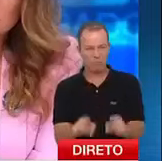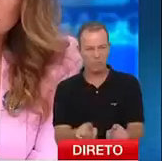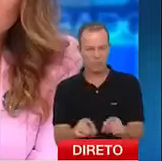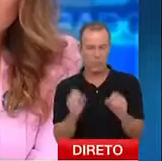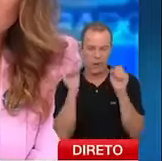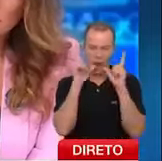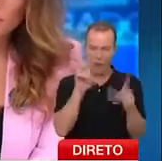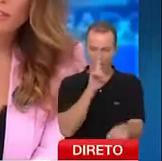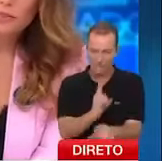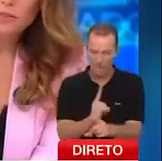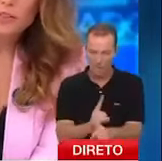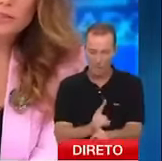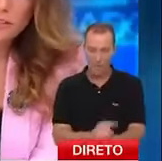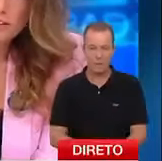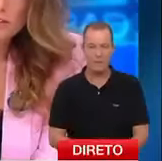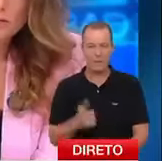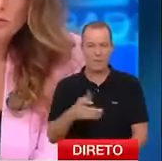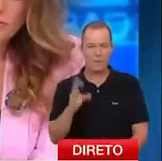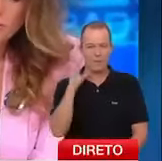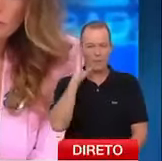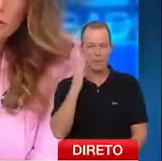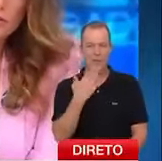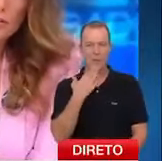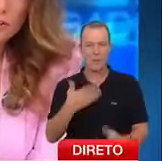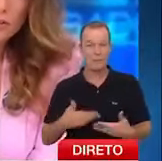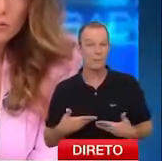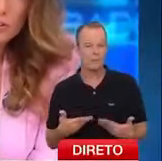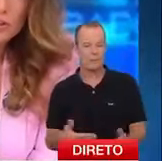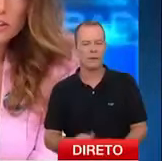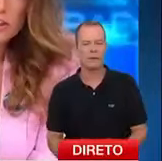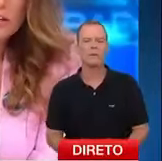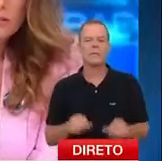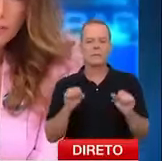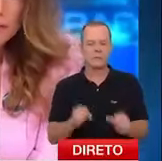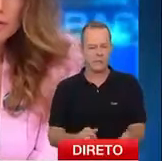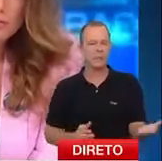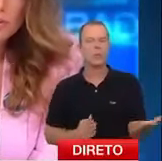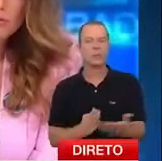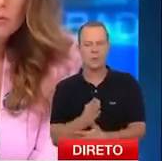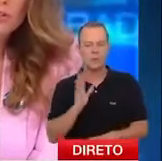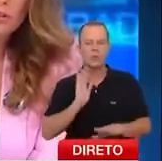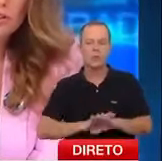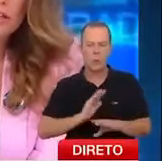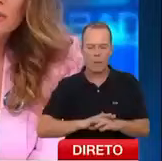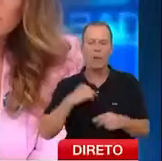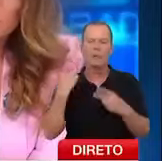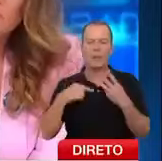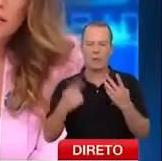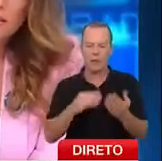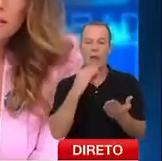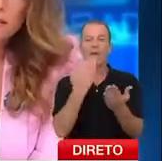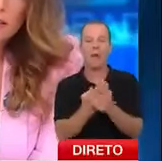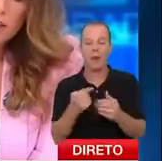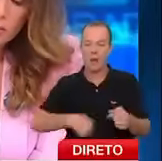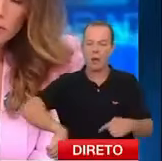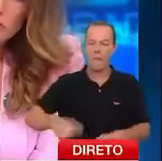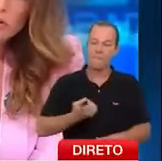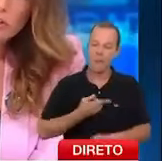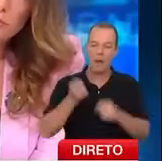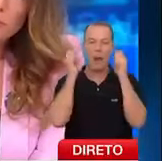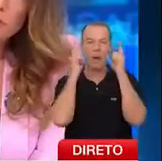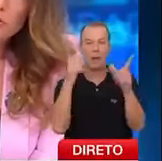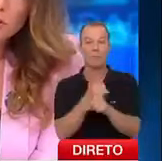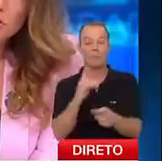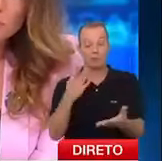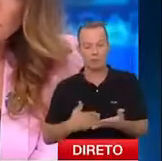alertas Boa tarde Maria Luísa Agradeço o convite sim continuam a existir vários motivos para nós estarmos em Alerta pois a nossa